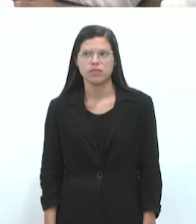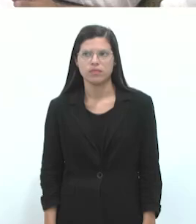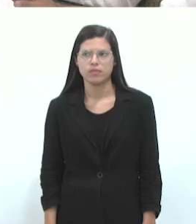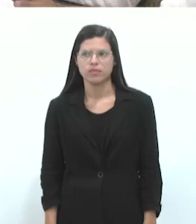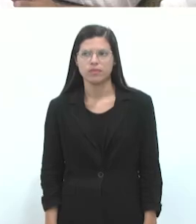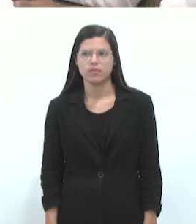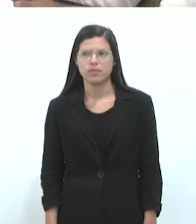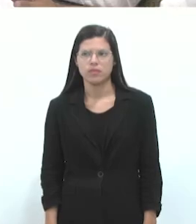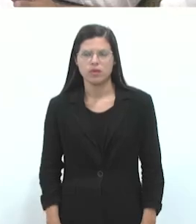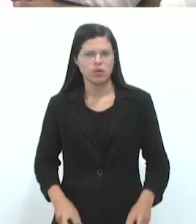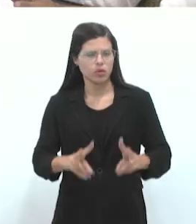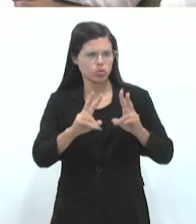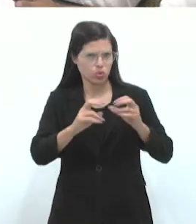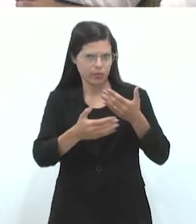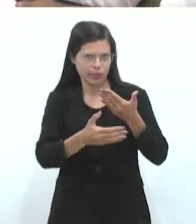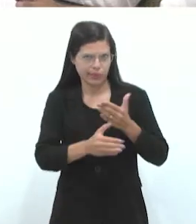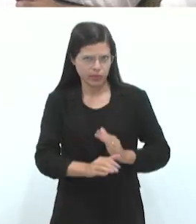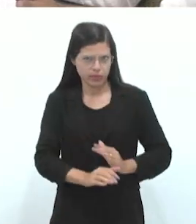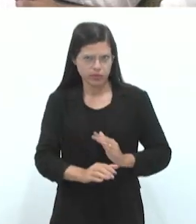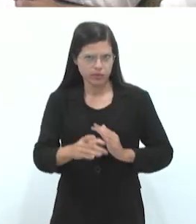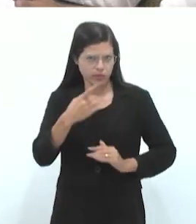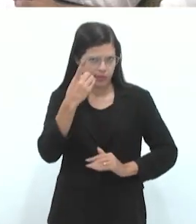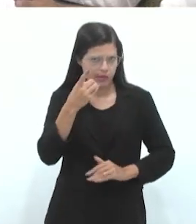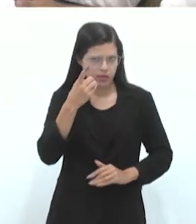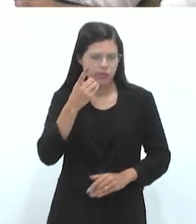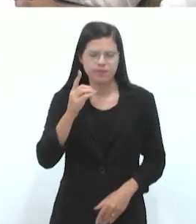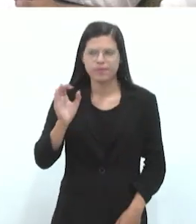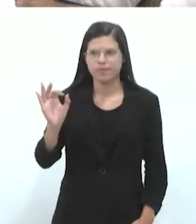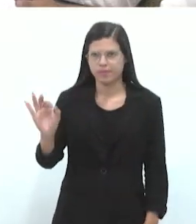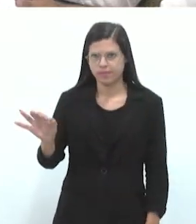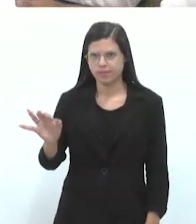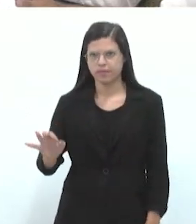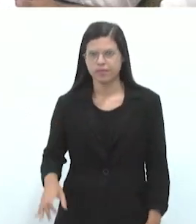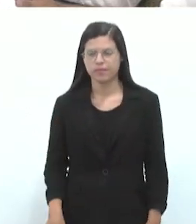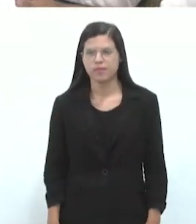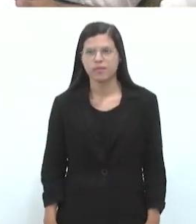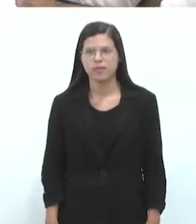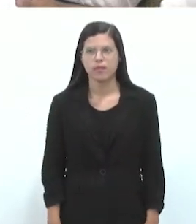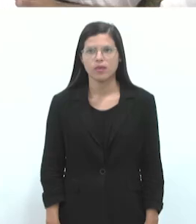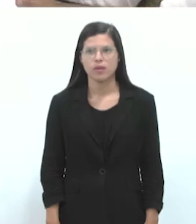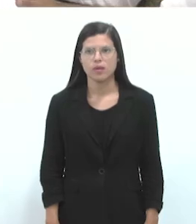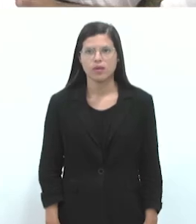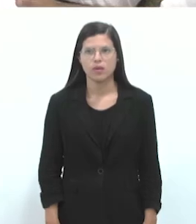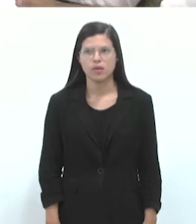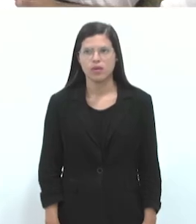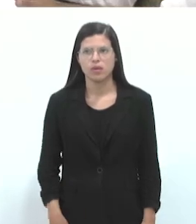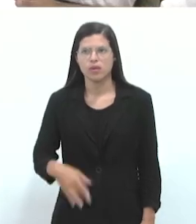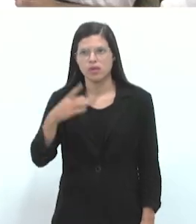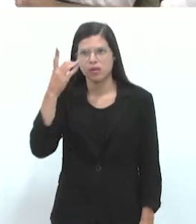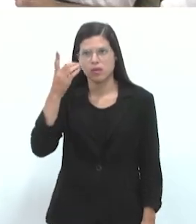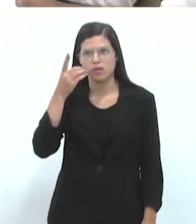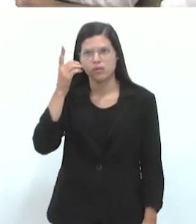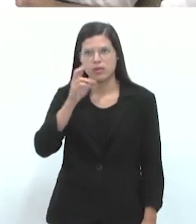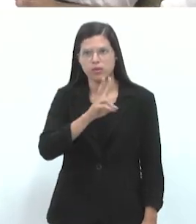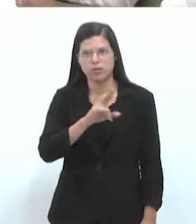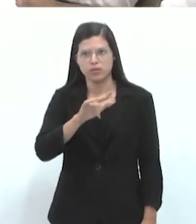essa é do concurso, deputado Luiz Paulo? Sim, senhor. Na realidade, é uma pauta que eu tenho, deputado Cozzolino.